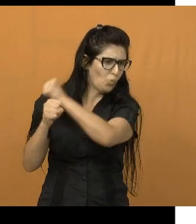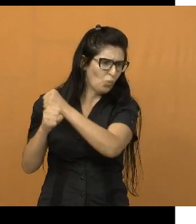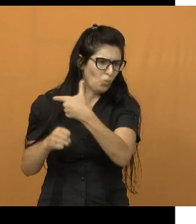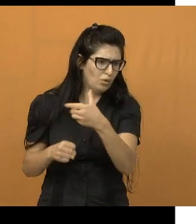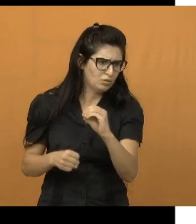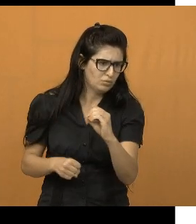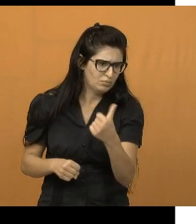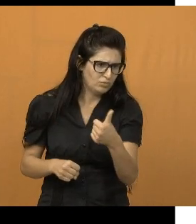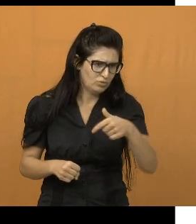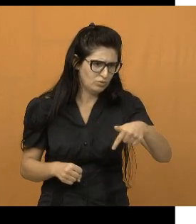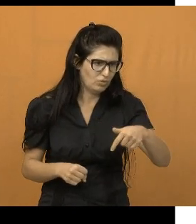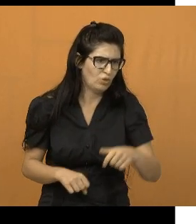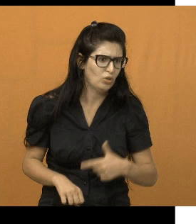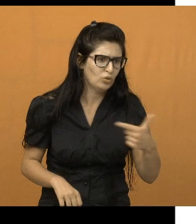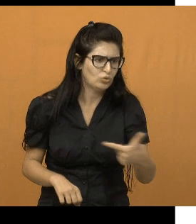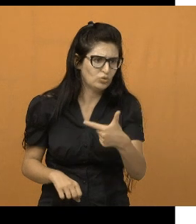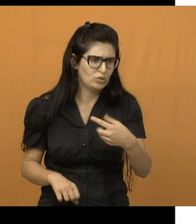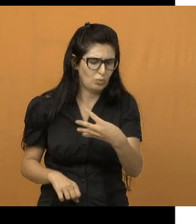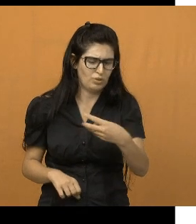com